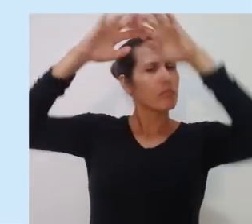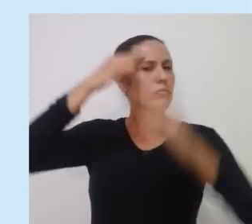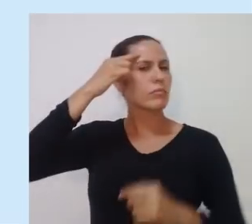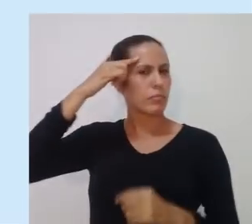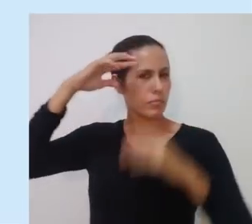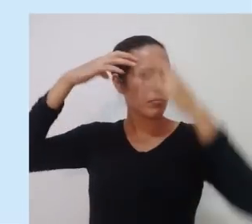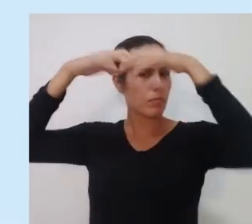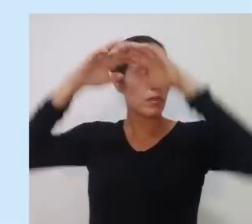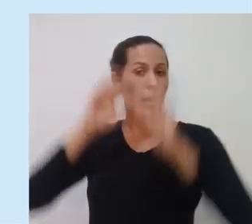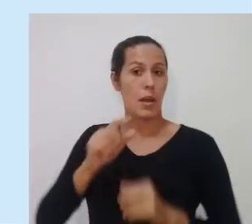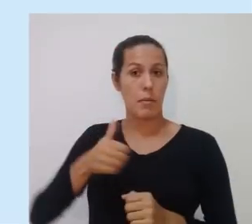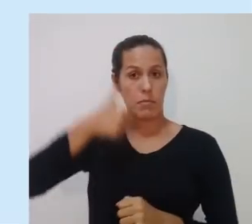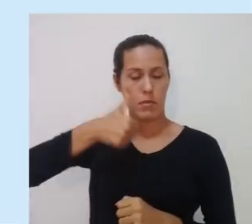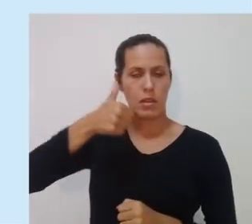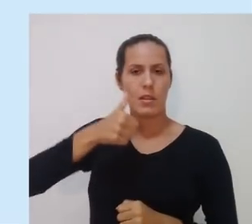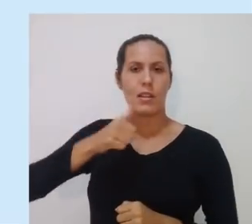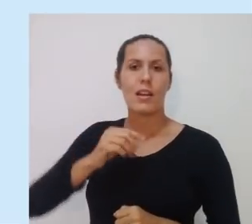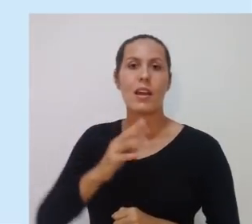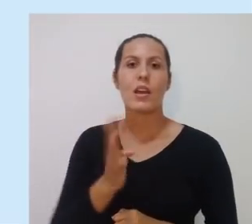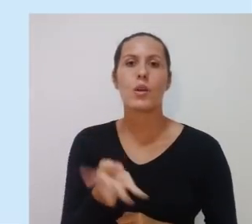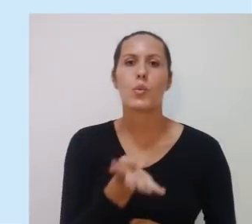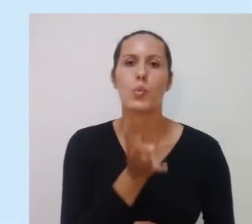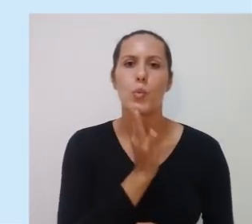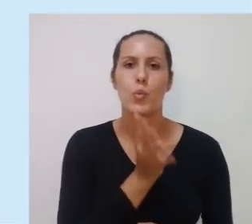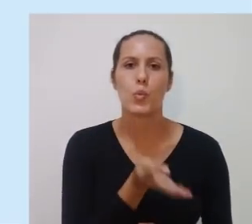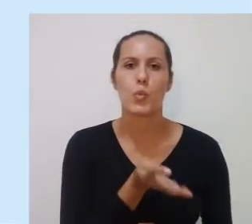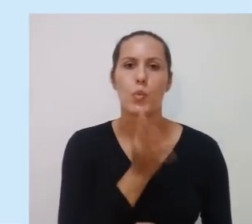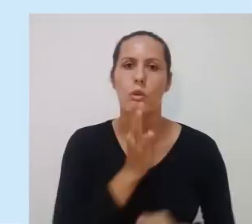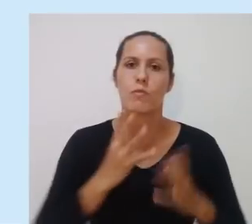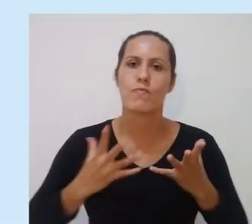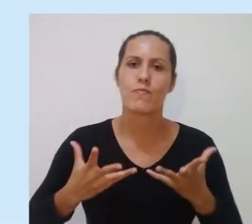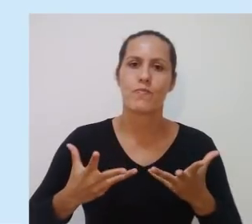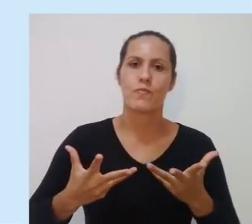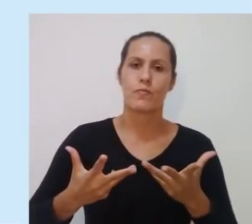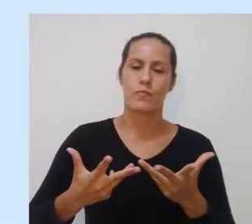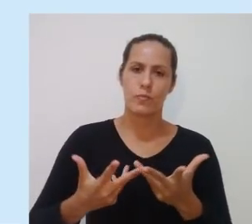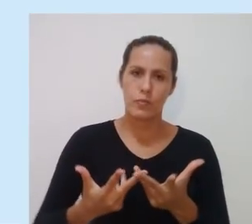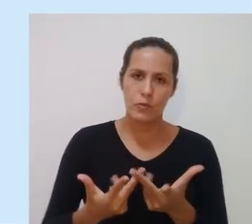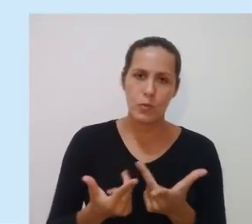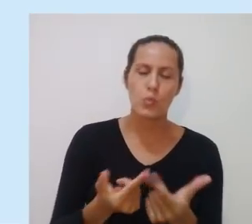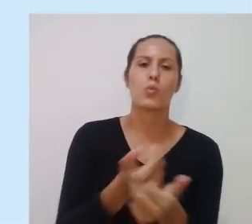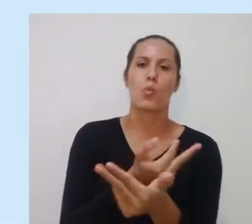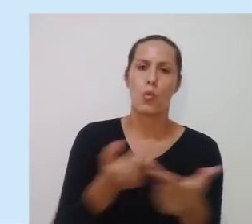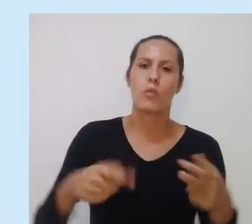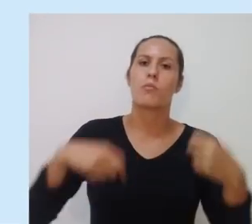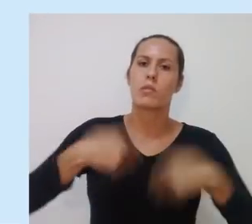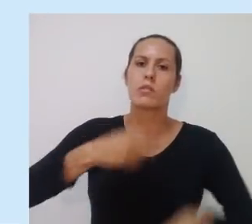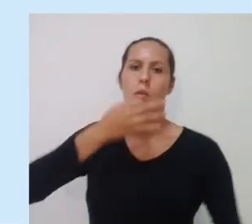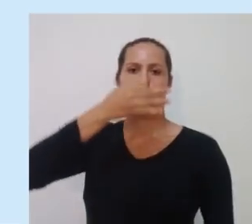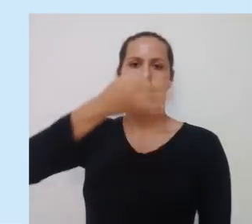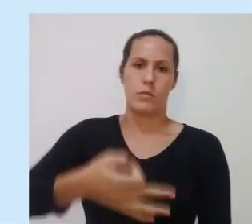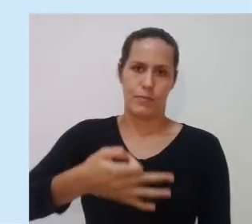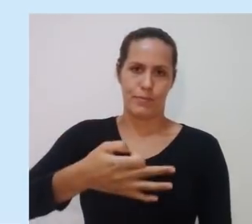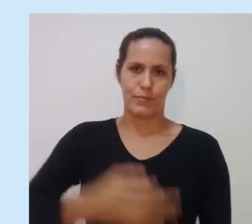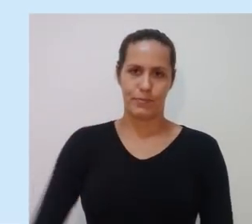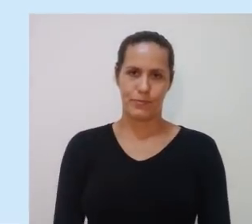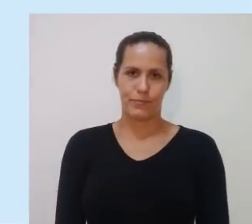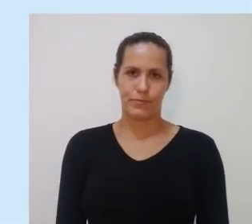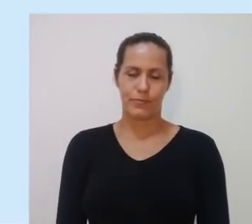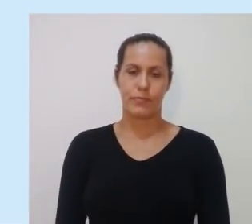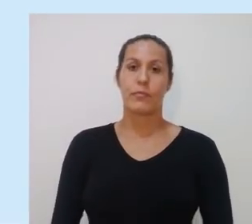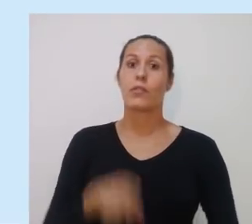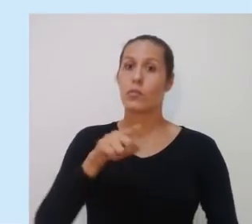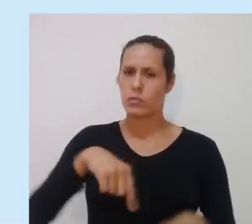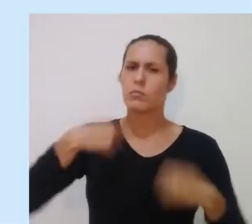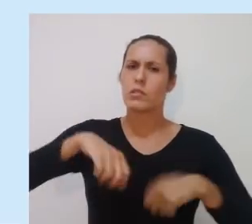primeira, você já deve estar pensando aí, a primeira é conhecer aquilo para o qual você